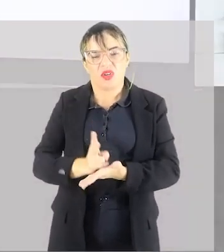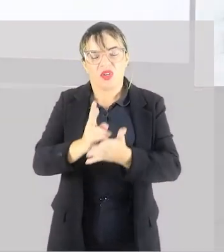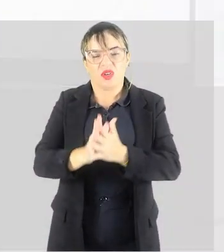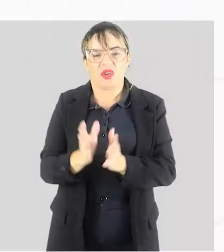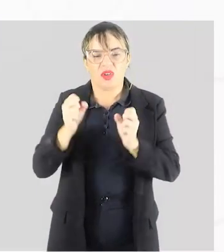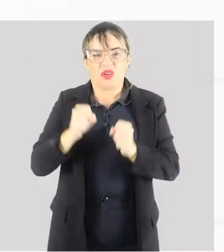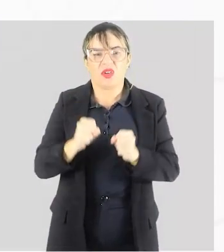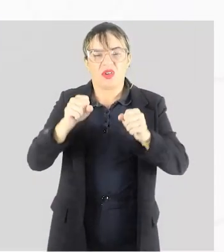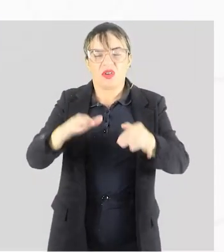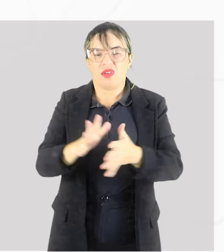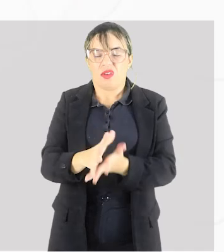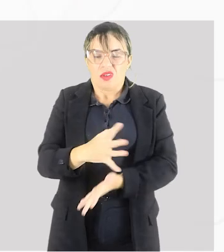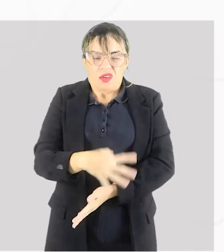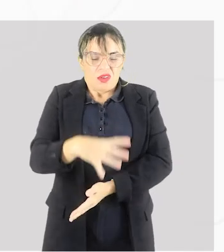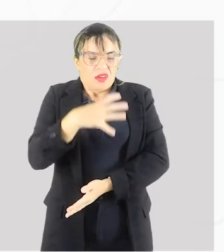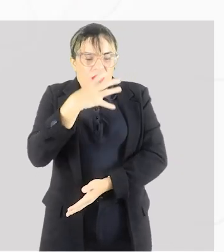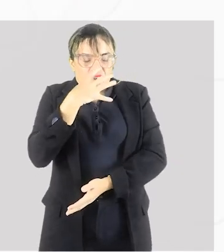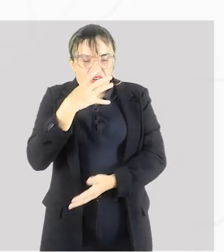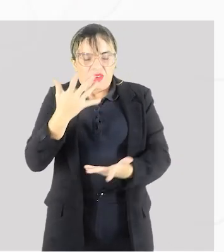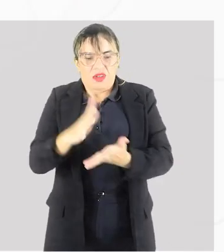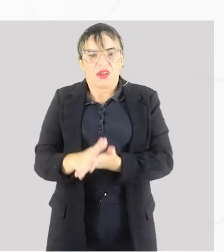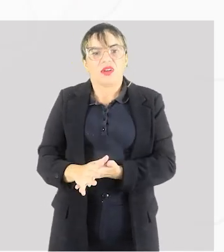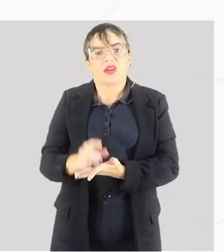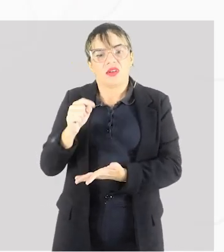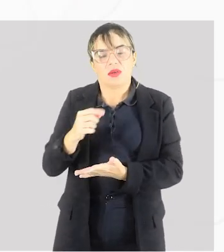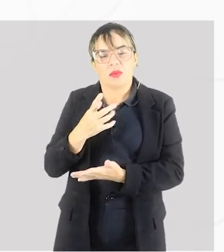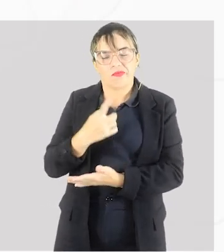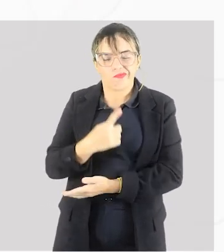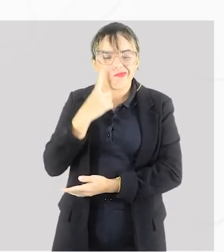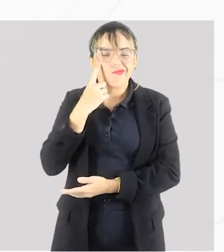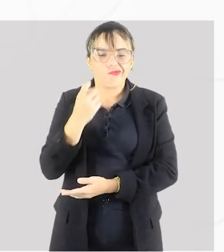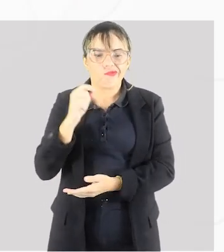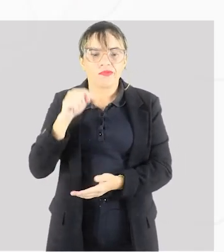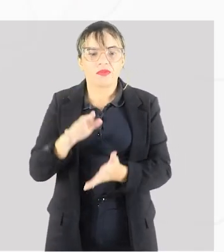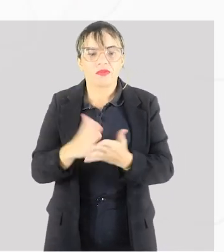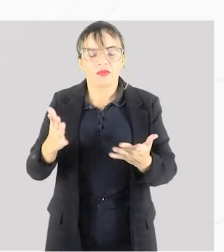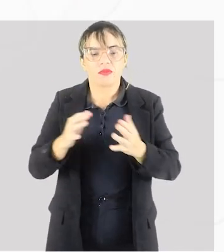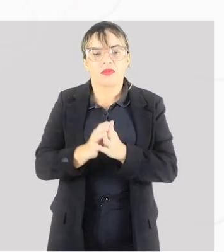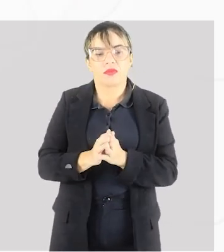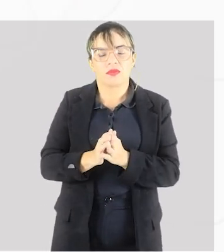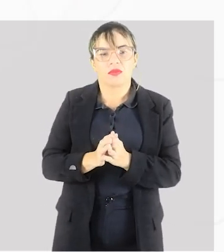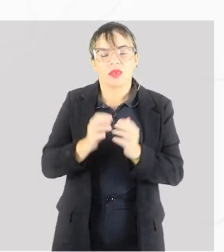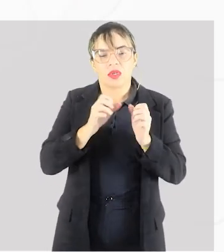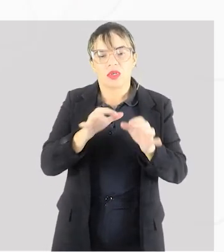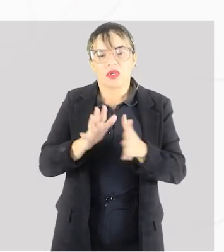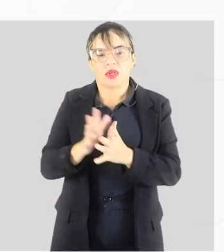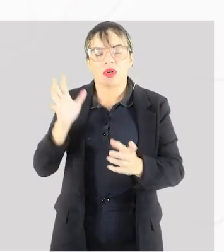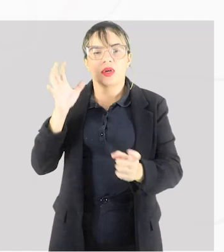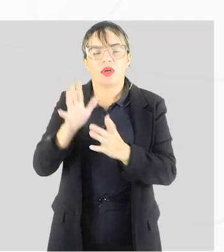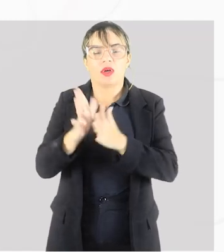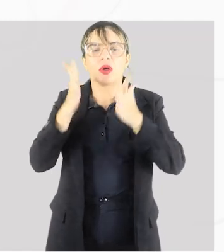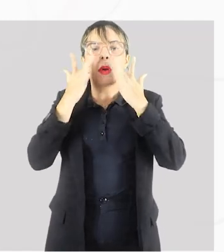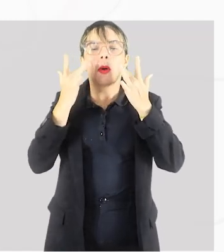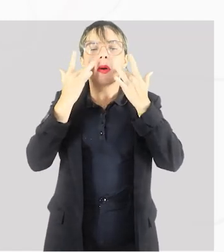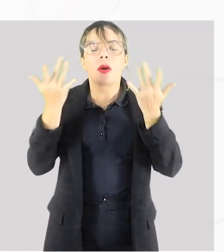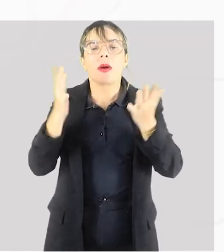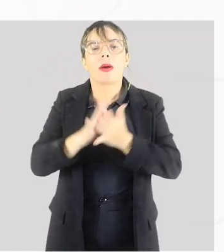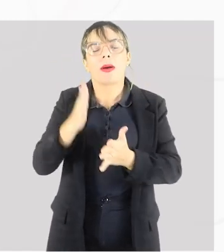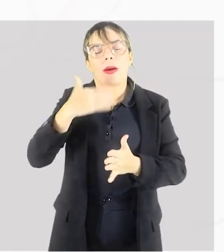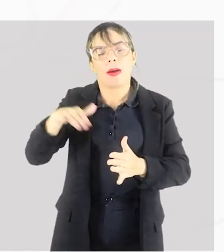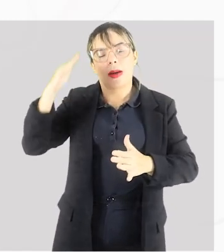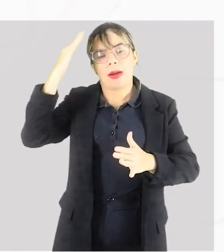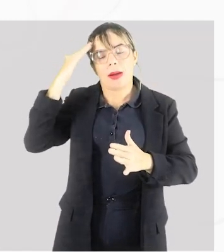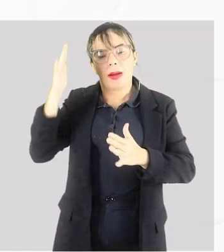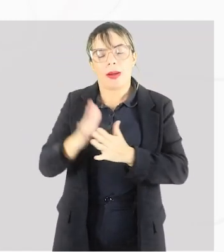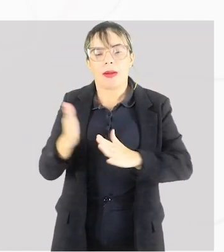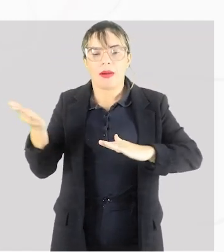chocante e interessante. Bom, algumas manifestações de arte que a gente vai falar aqui para vocês entenderem da arte contemporânea